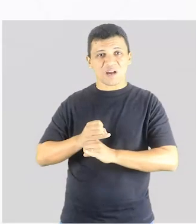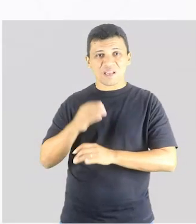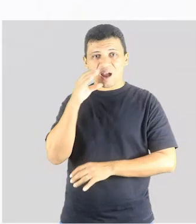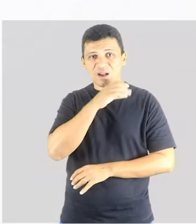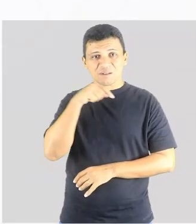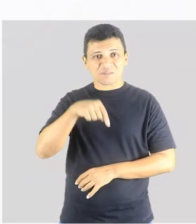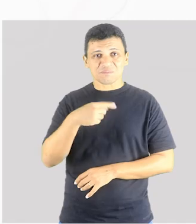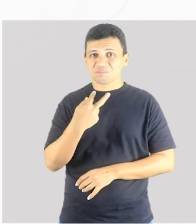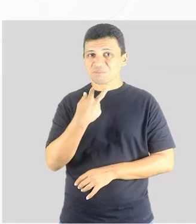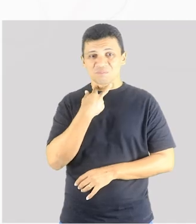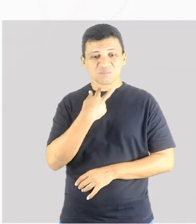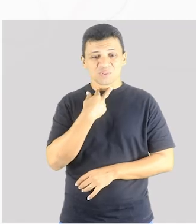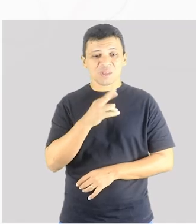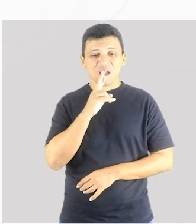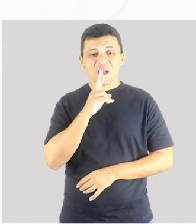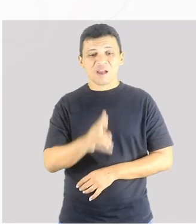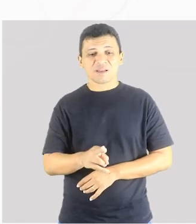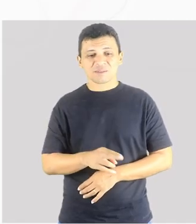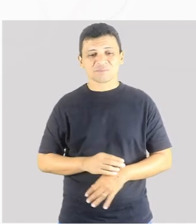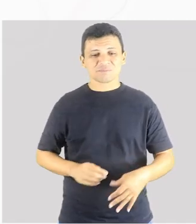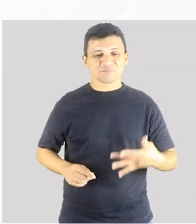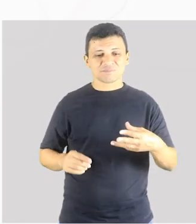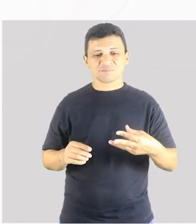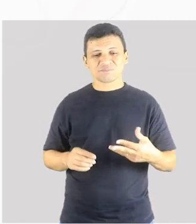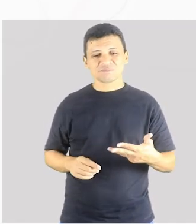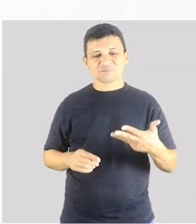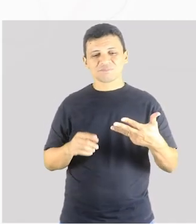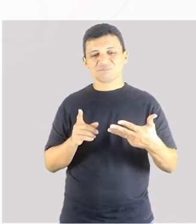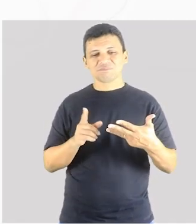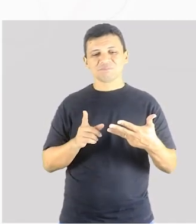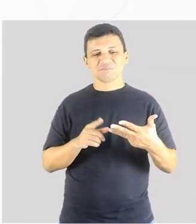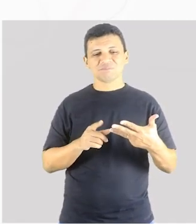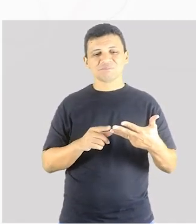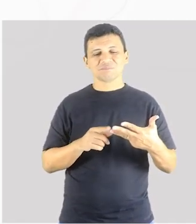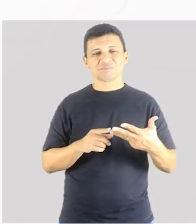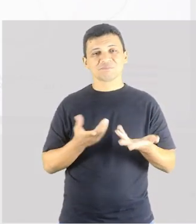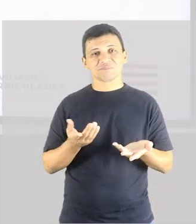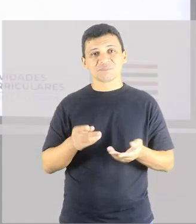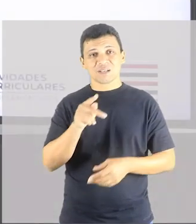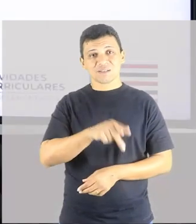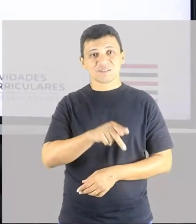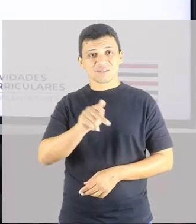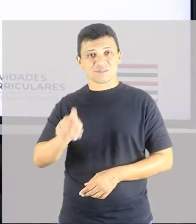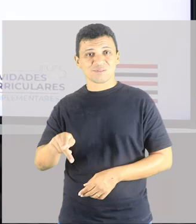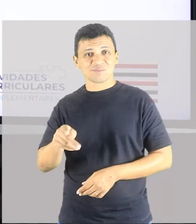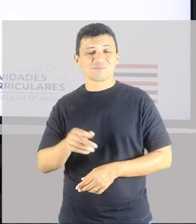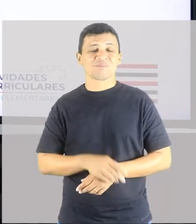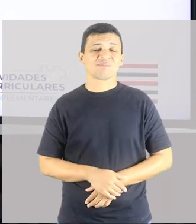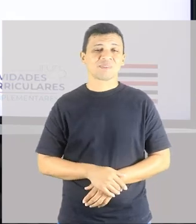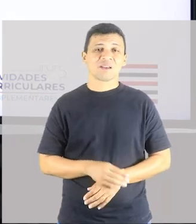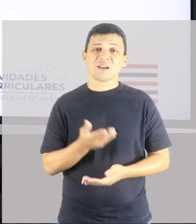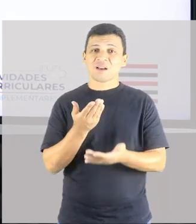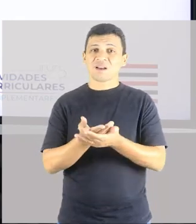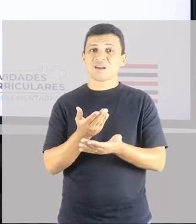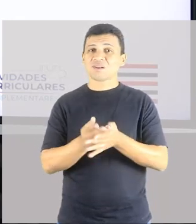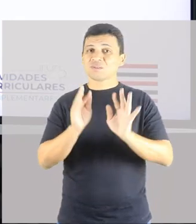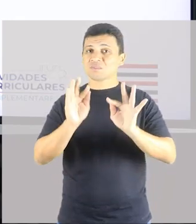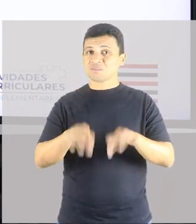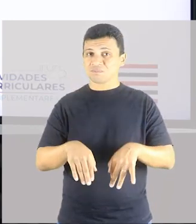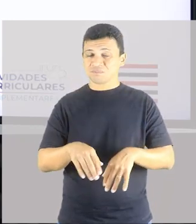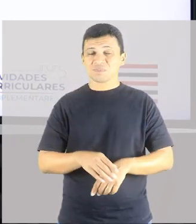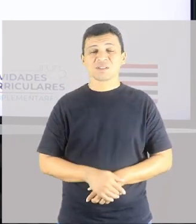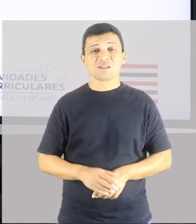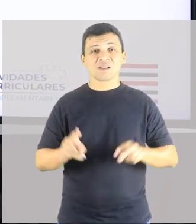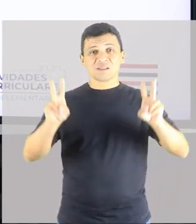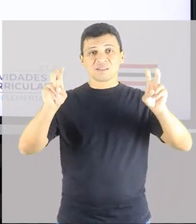instantaneamente com você, a resposta seria: Is he a teacher? Ok? Pessoal, nós encerramos essa aula de hoje, que nós falamos